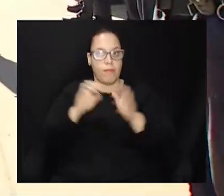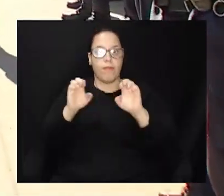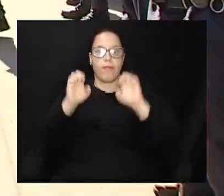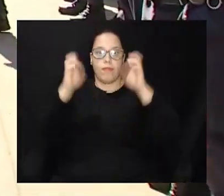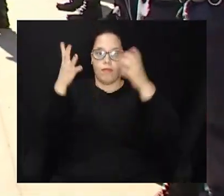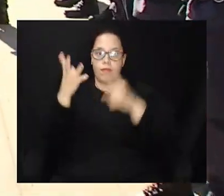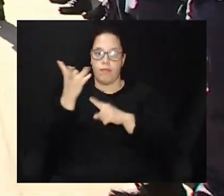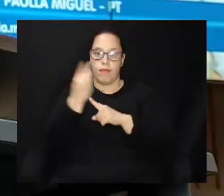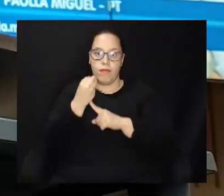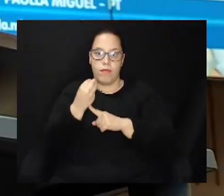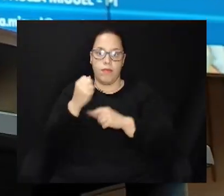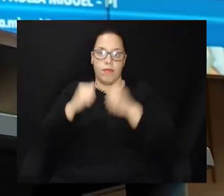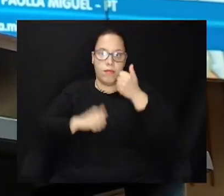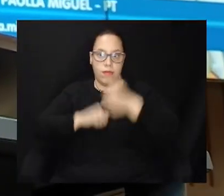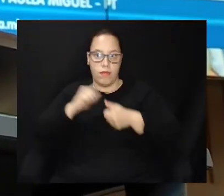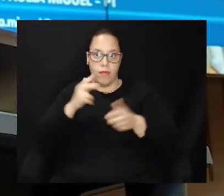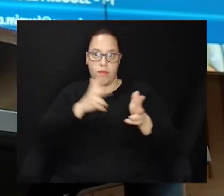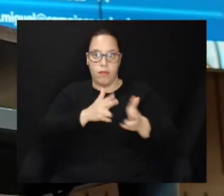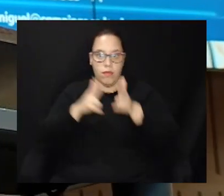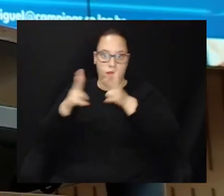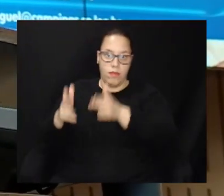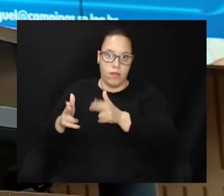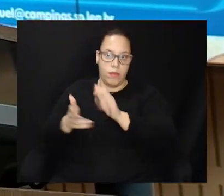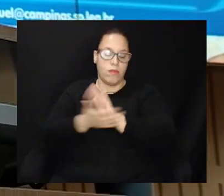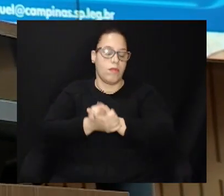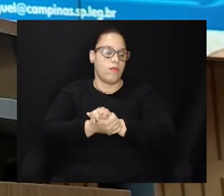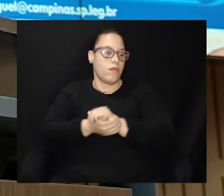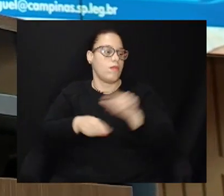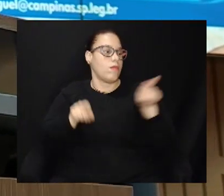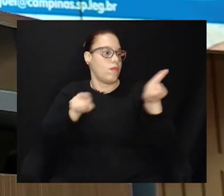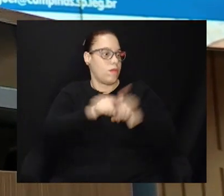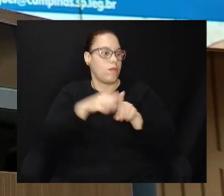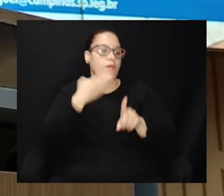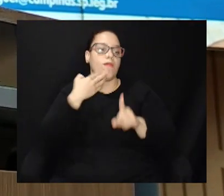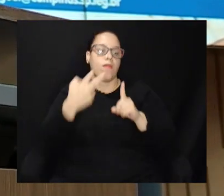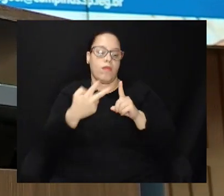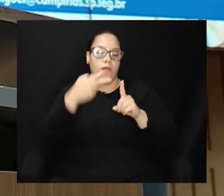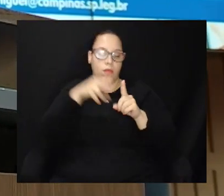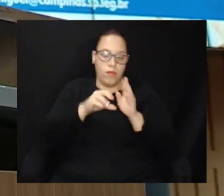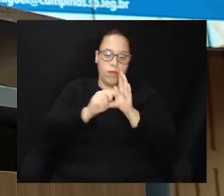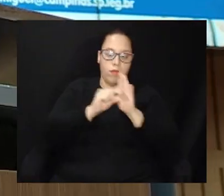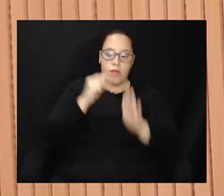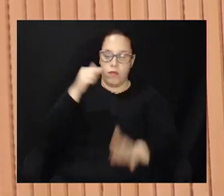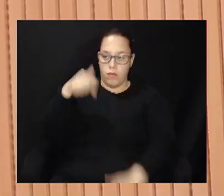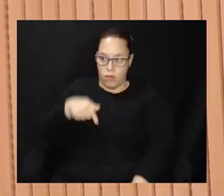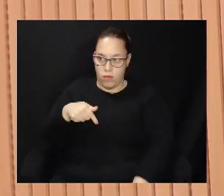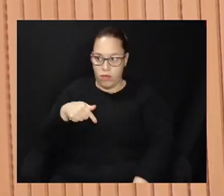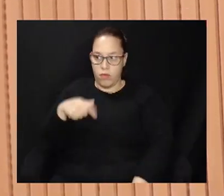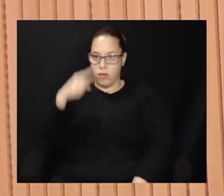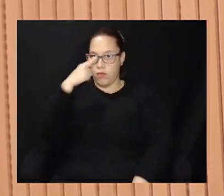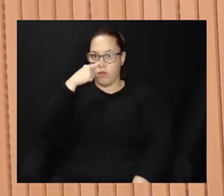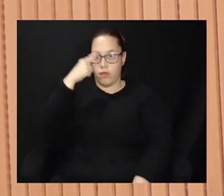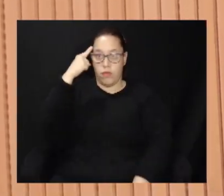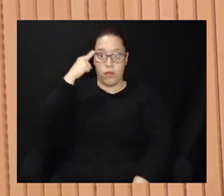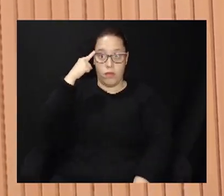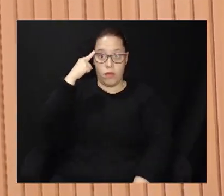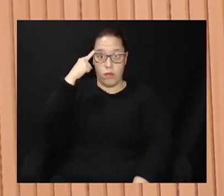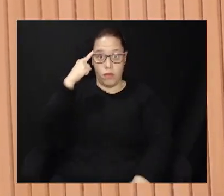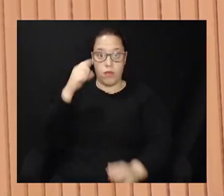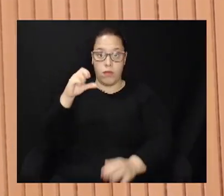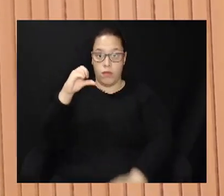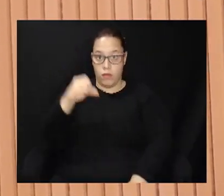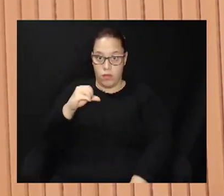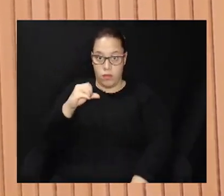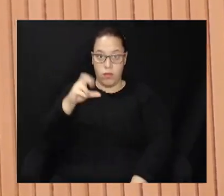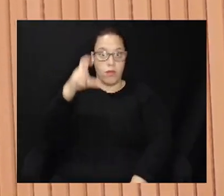e assemelhados. E também pedido de vistas no item 7 da vereadora Paula Miguel e item 9 do Carlinhos